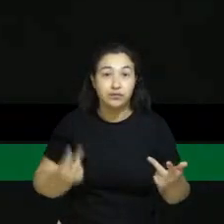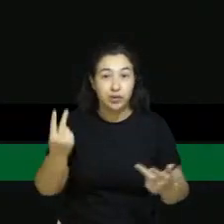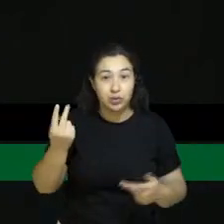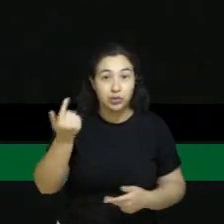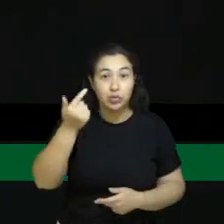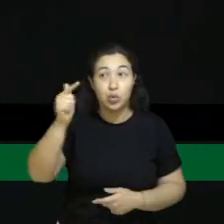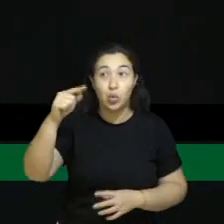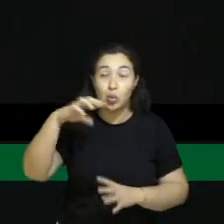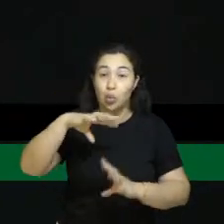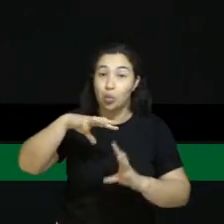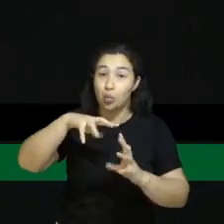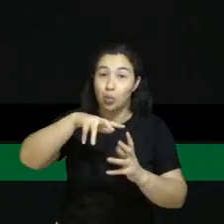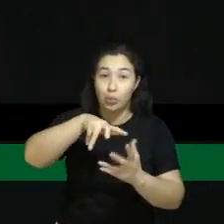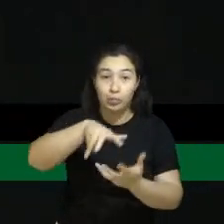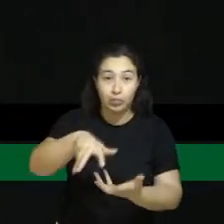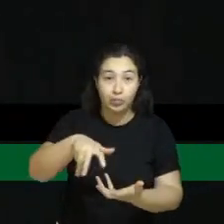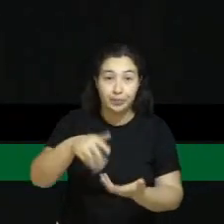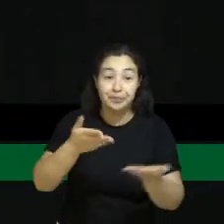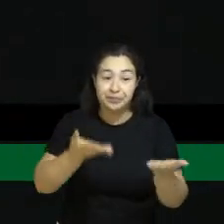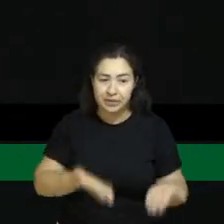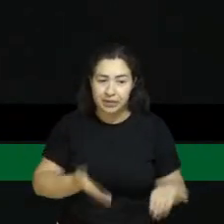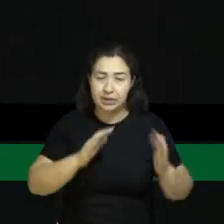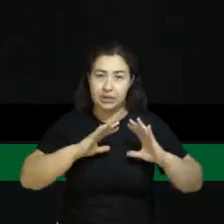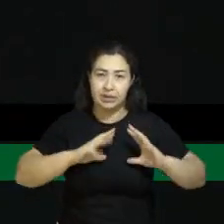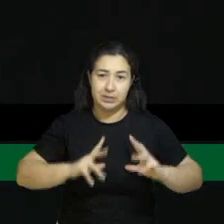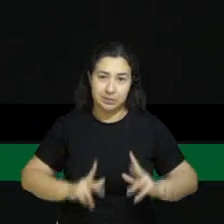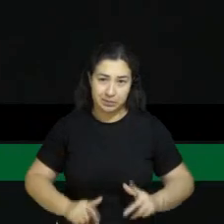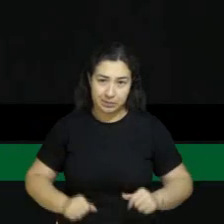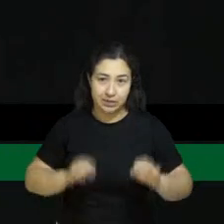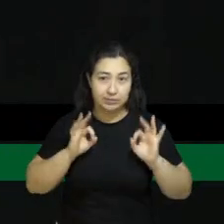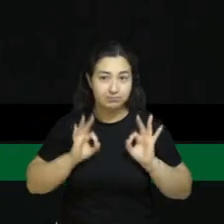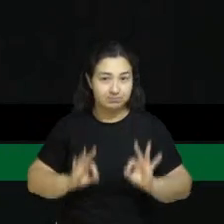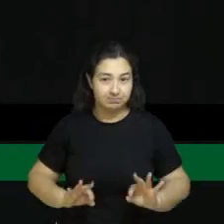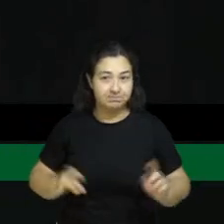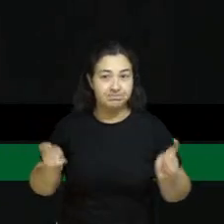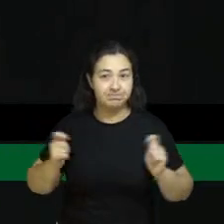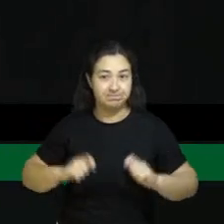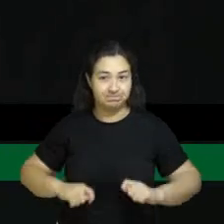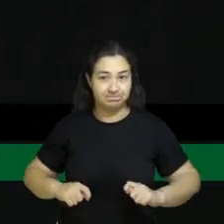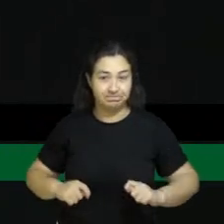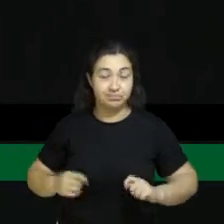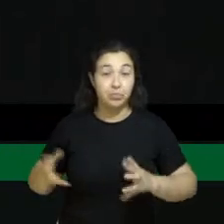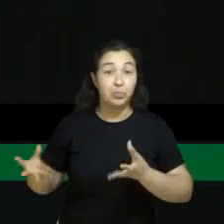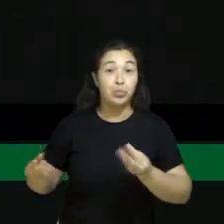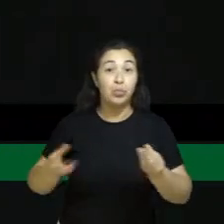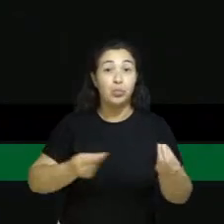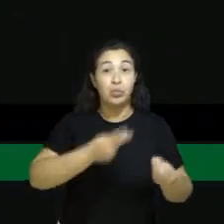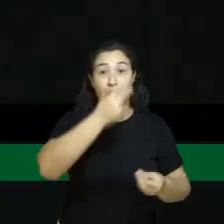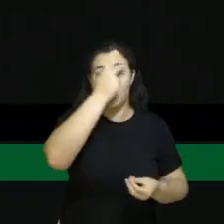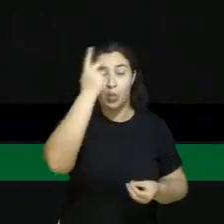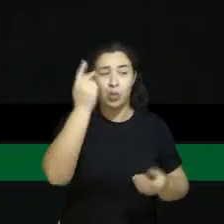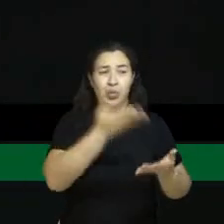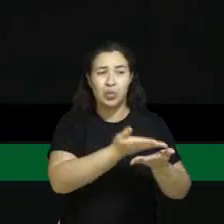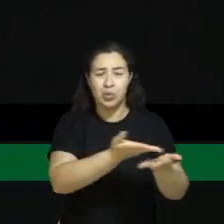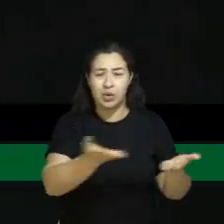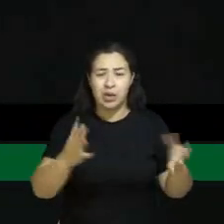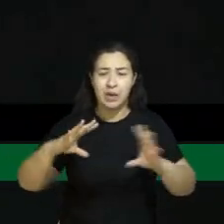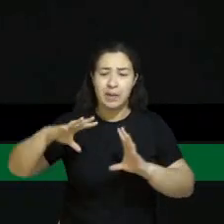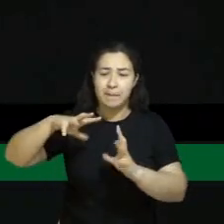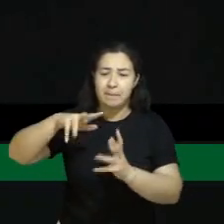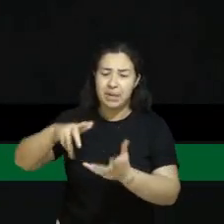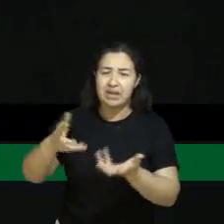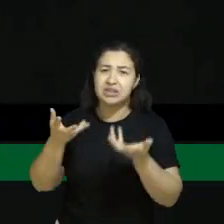status sanitário diferenciado, o que possibilita acesso a mercados mais exigentes a